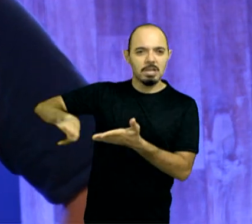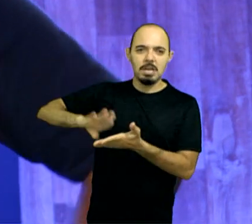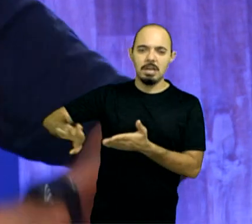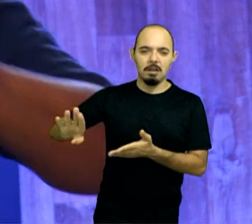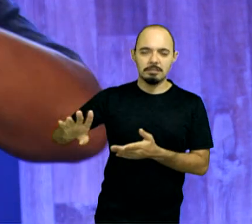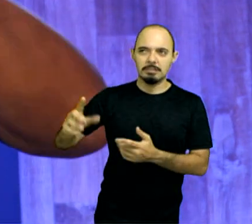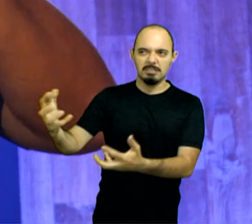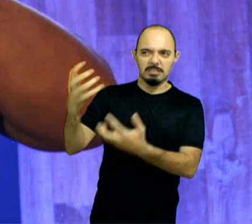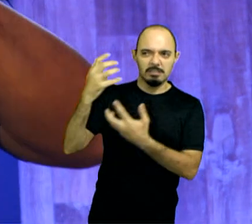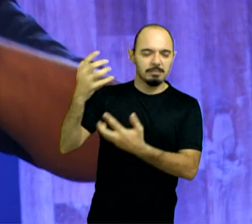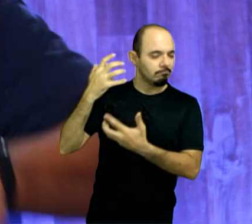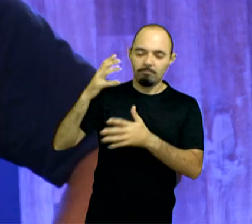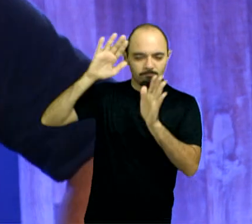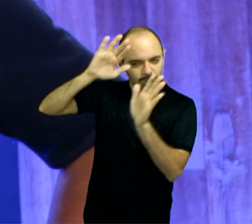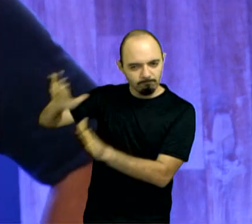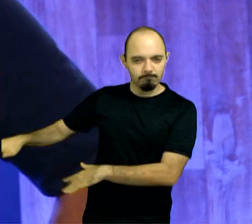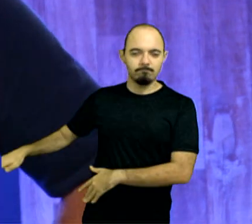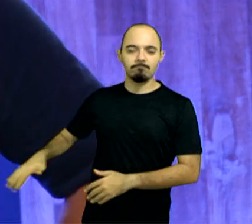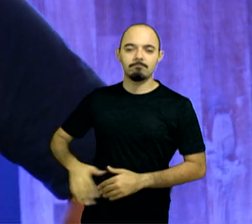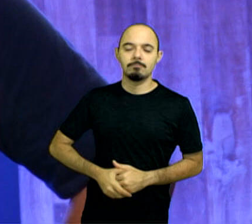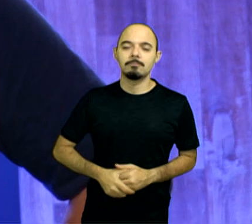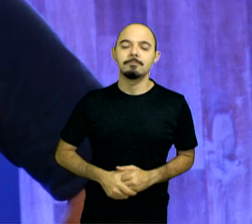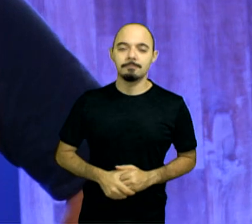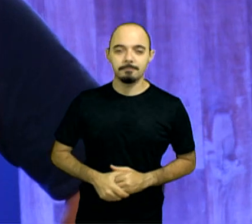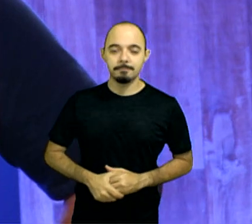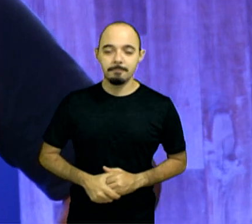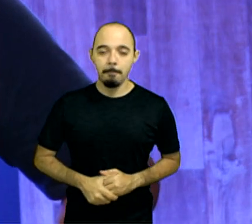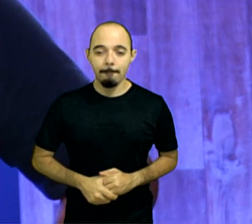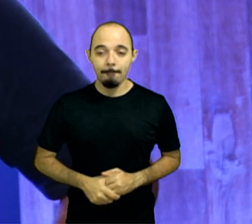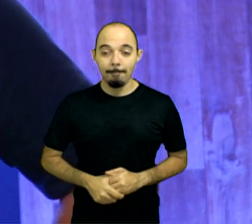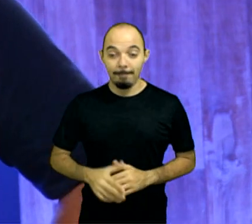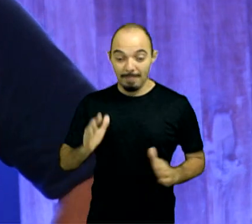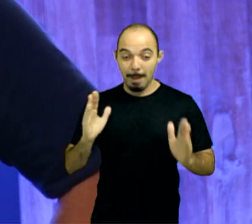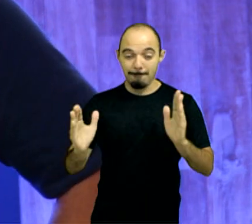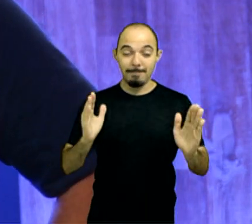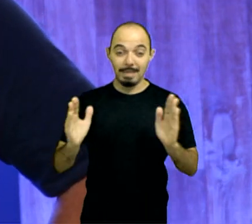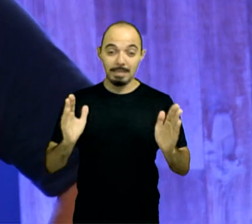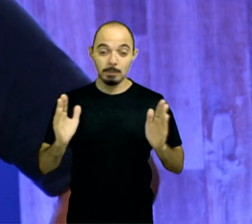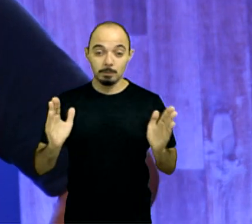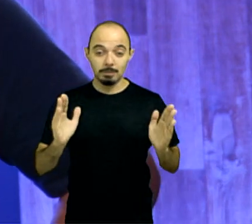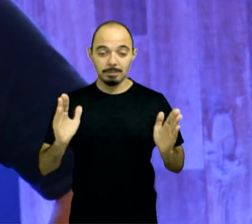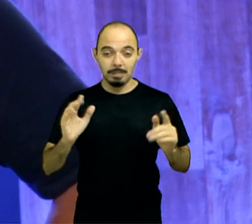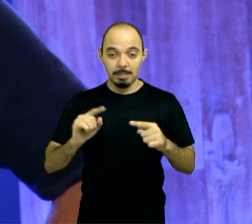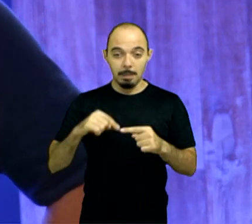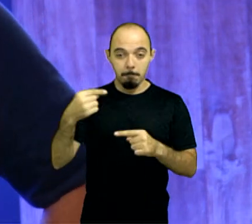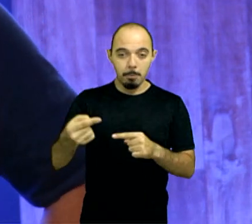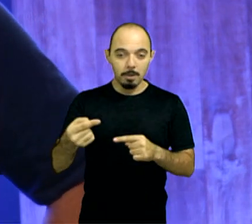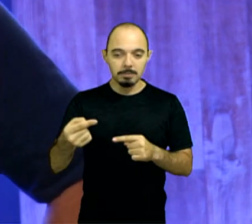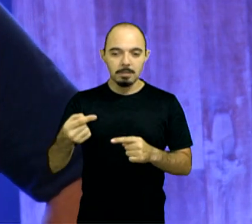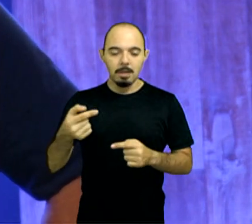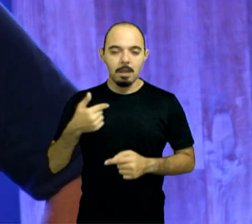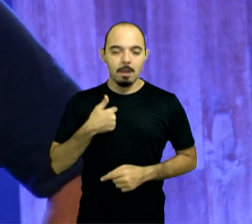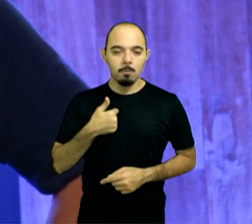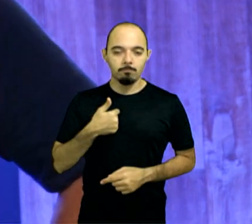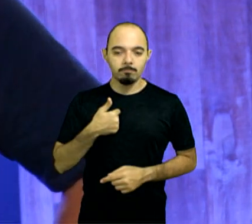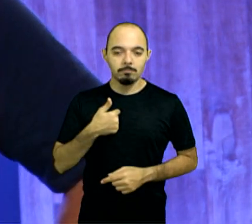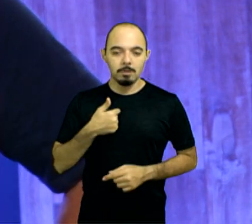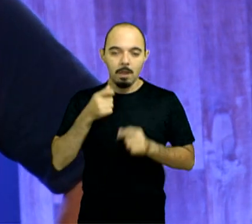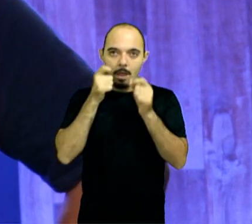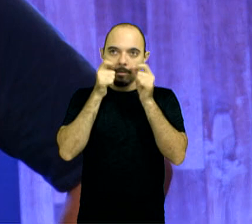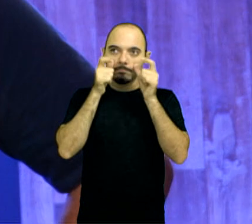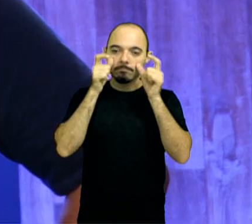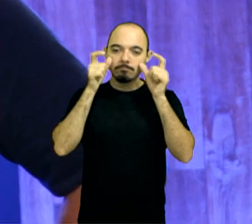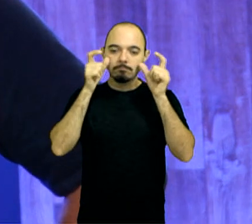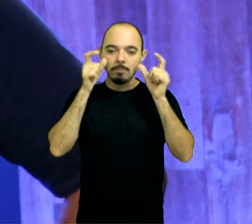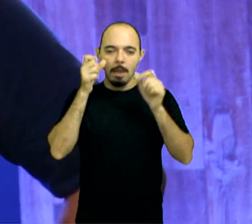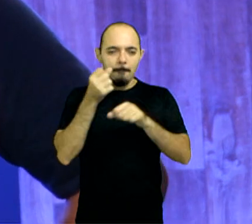Durante meu afastamento desse período também no intermediário, eu fiquei por várias vezes, Deus me acordou 3 horas da manhã, que é o horário, né? E eu